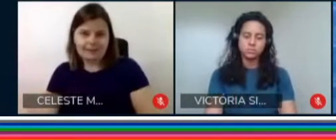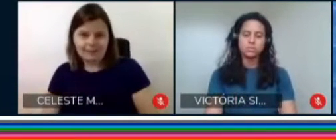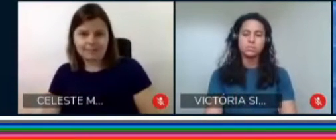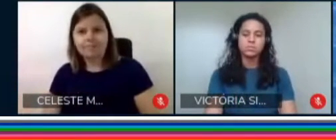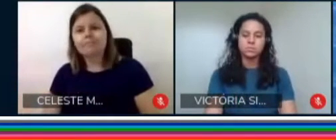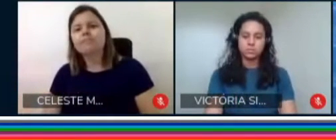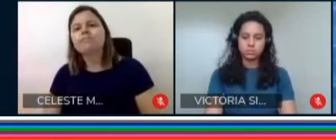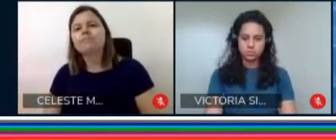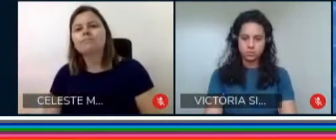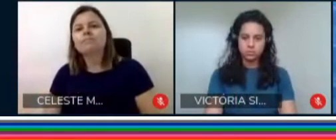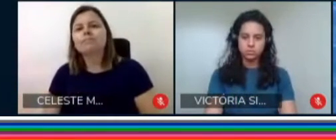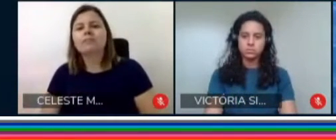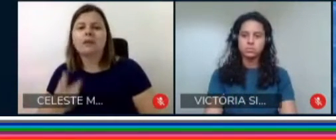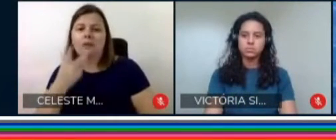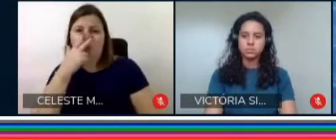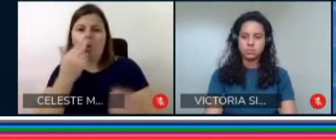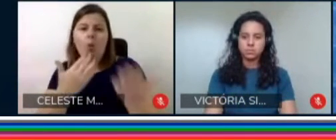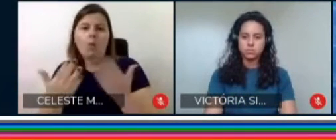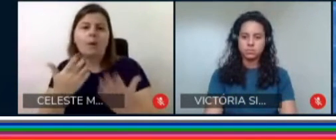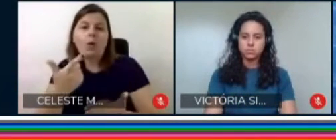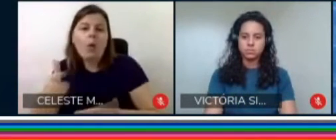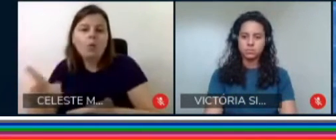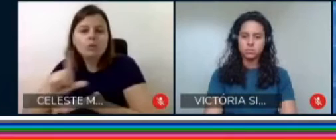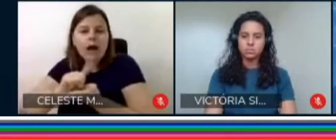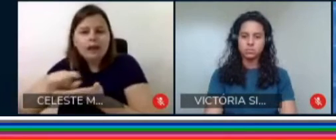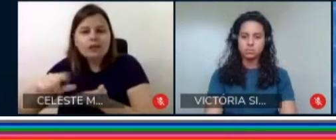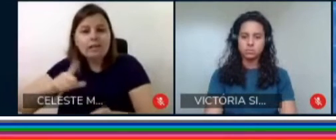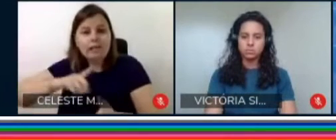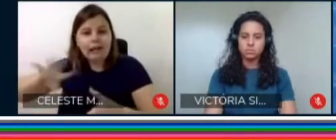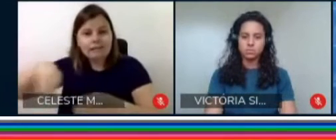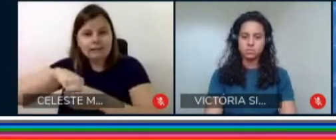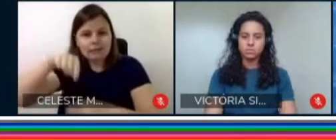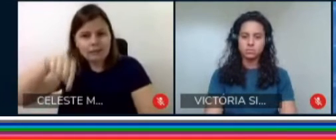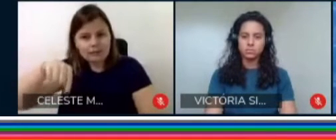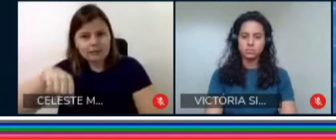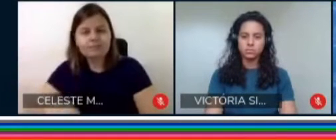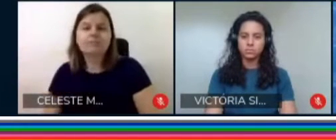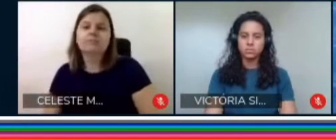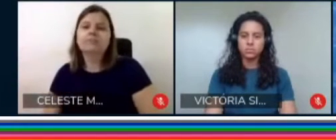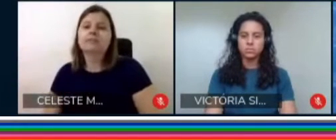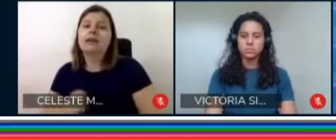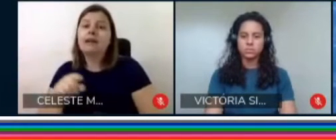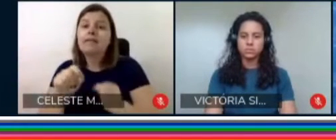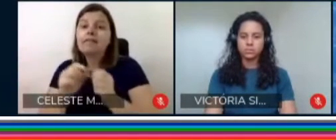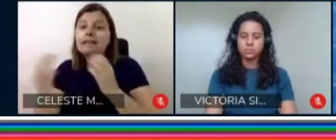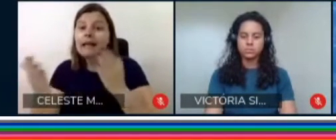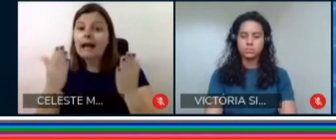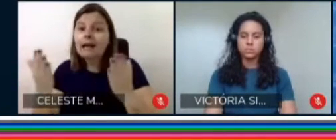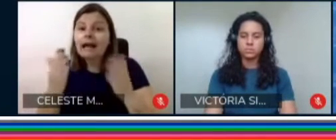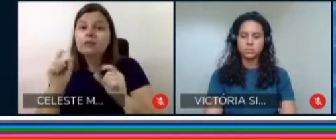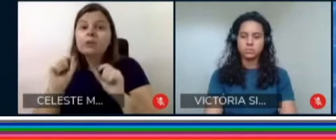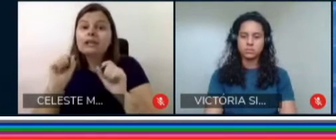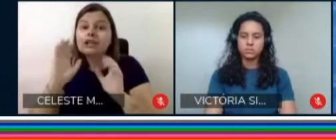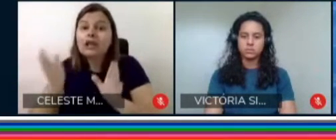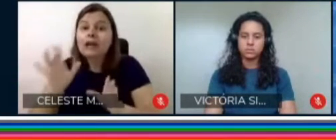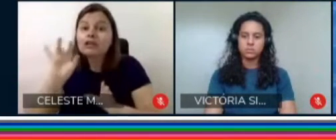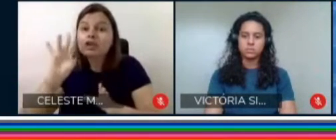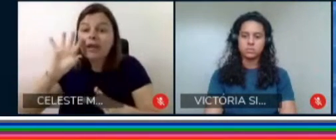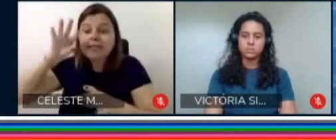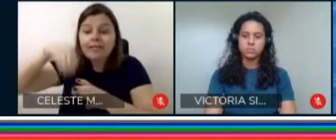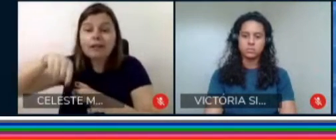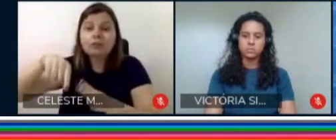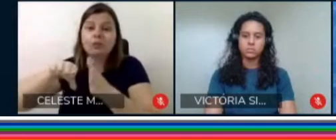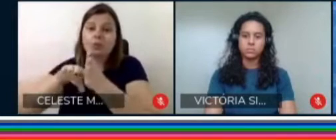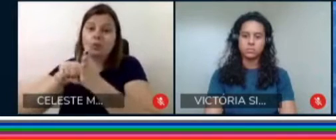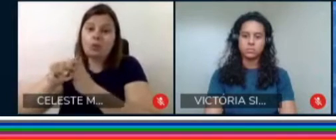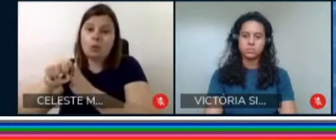indexados aqui também, né? Então ele faz uma análise dentro daquilo que está dentro do Google Acadêmico. Não quer dizer que de alguma